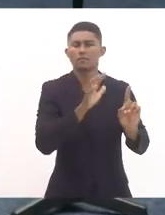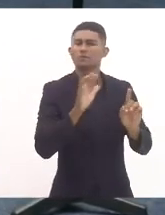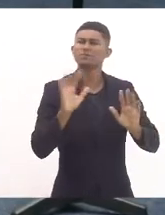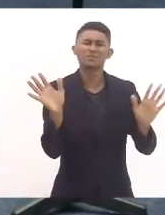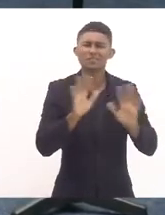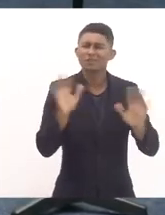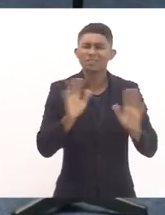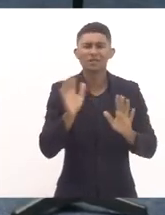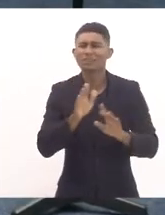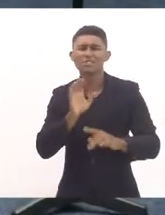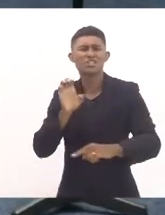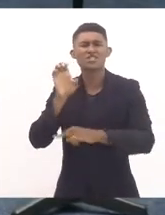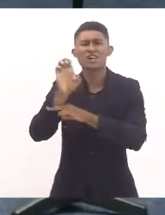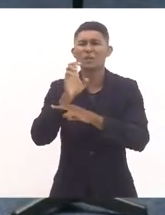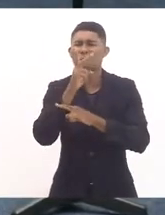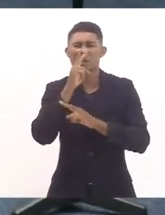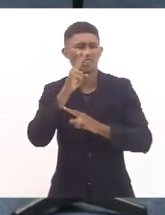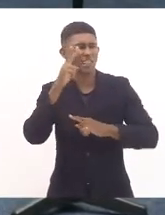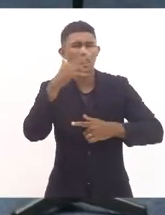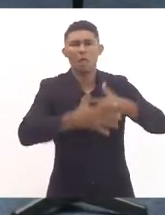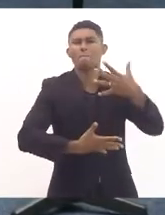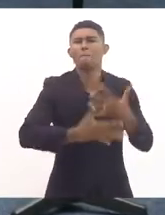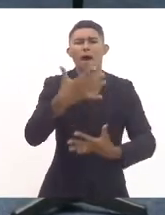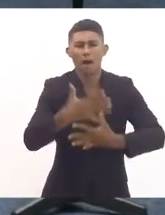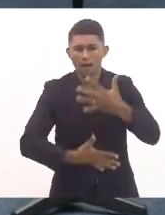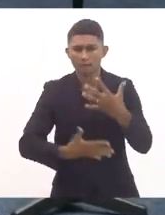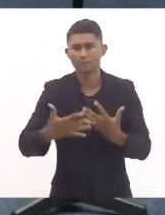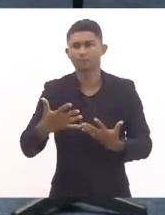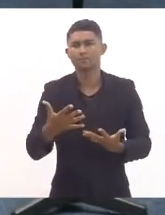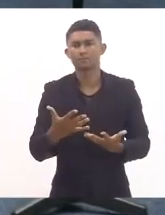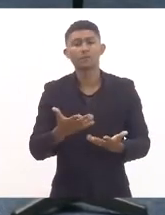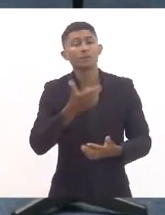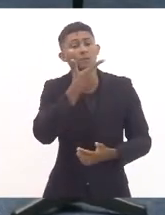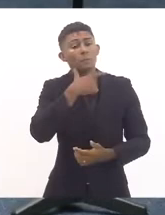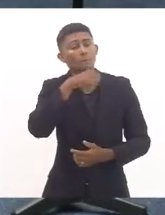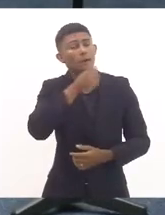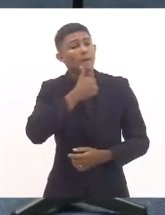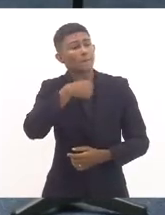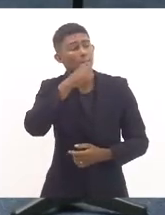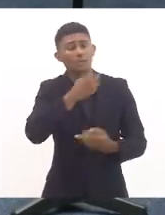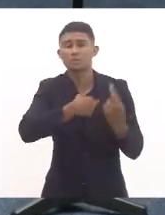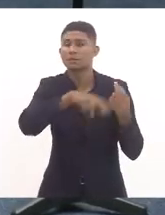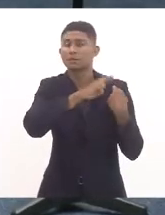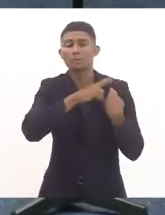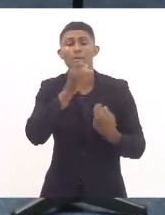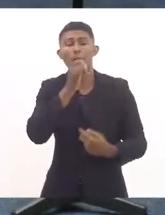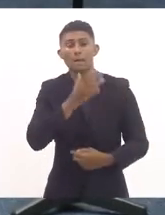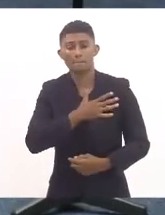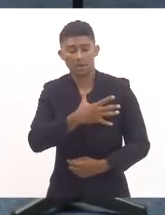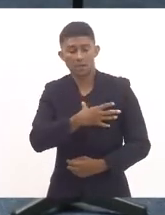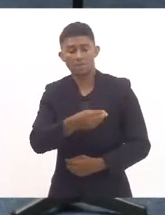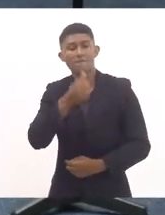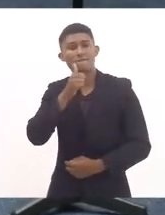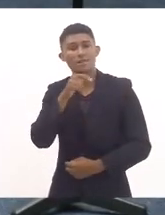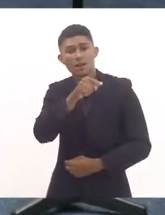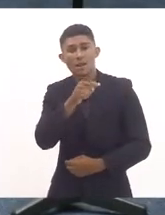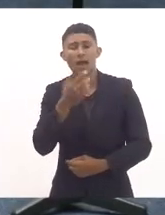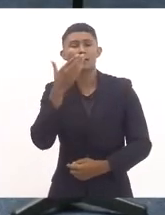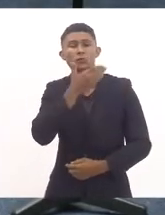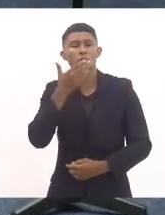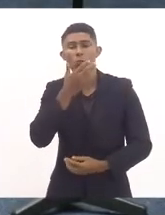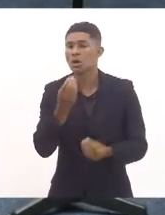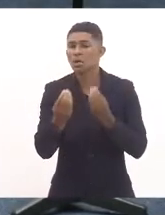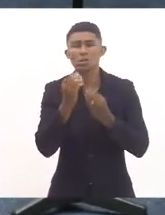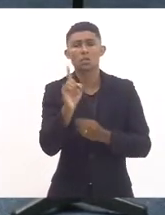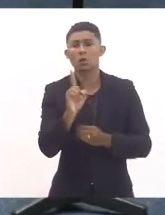ajuda. E cabe aos pais educarem seus filhos. A minha filha, por exemplo, não come açúcar, mas eu nunca vou advogar para que não vendam doces